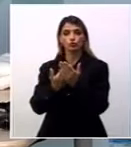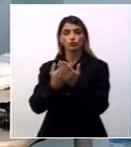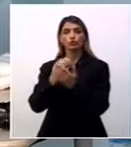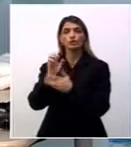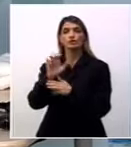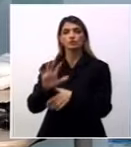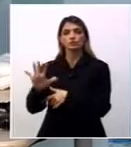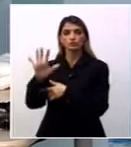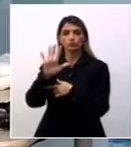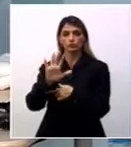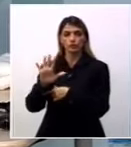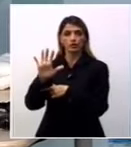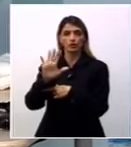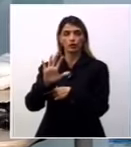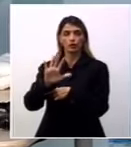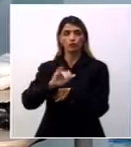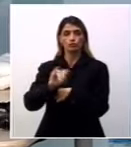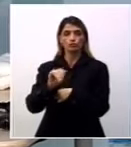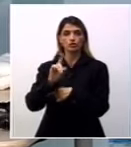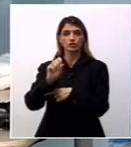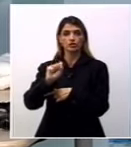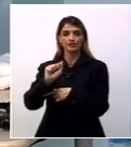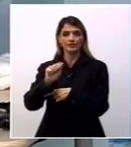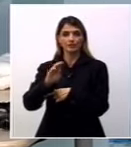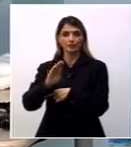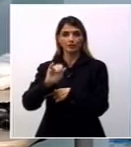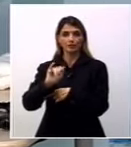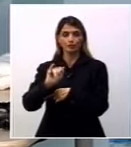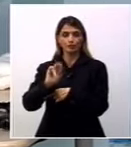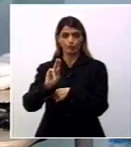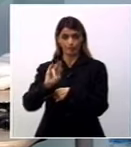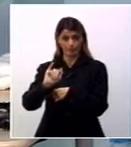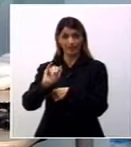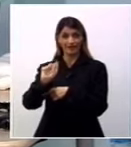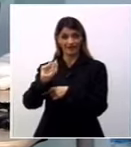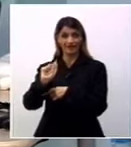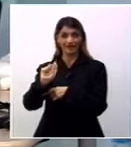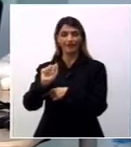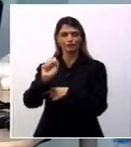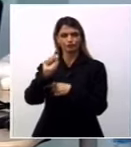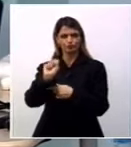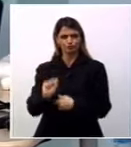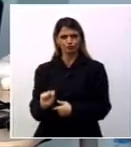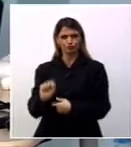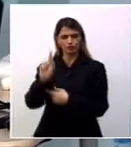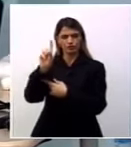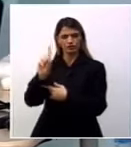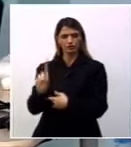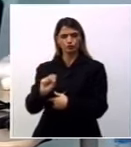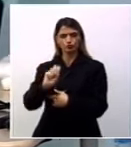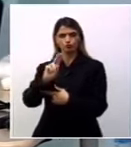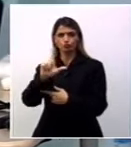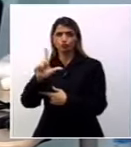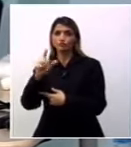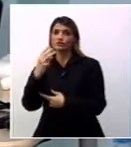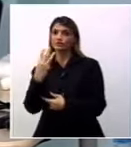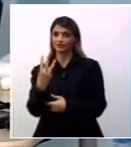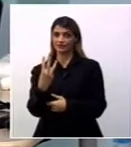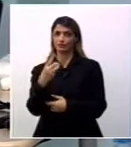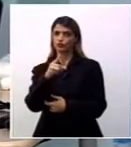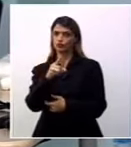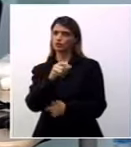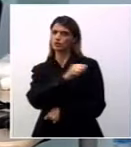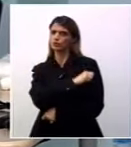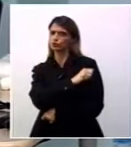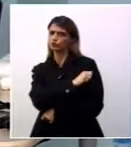Dias, no Jardim Sabiá, extremo sul da cidade de São Paulo, Diretoria de Ensino SU3. Você,